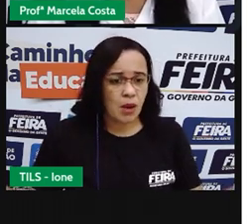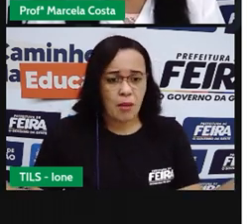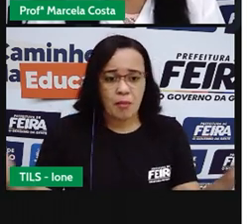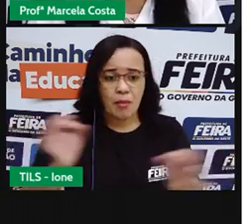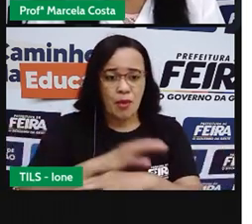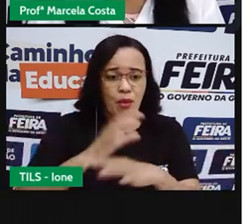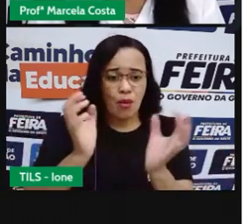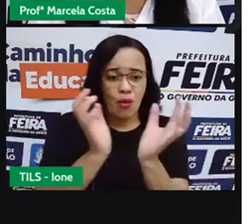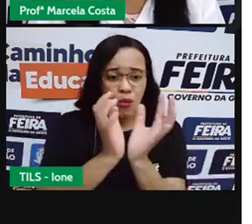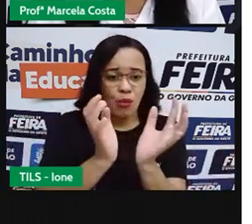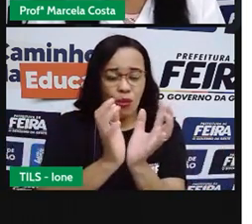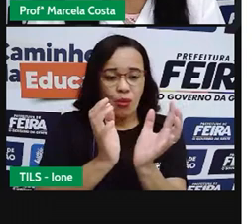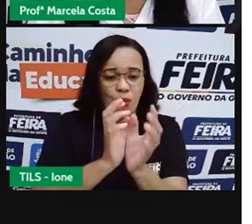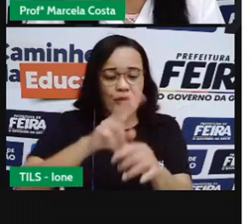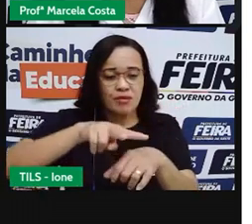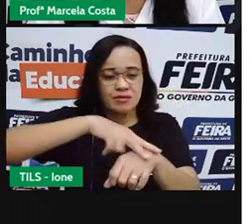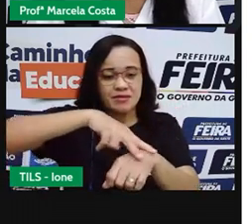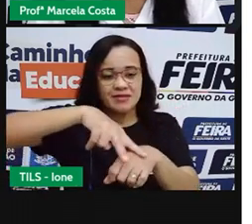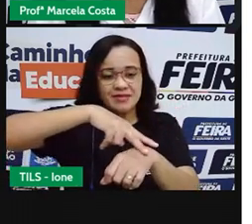Pronto.